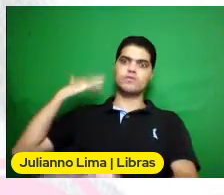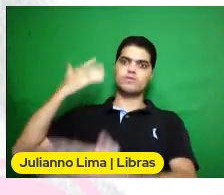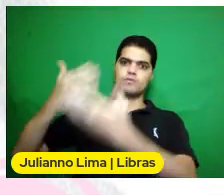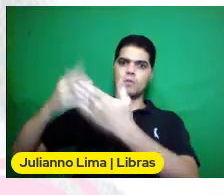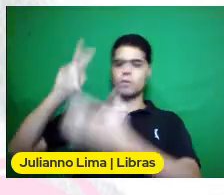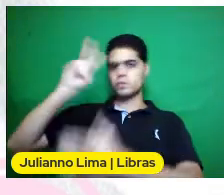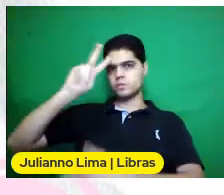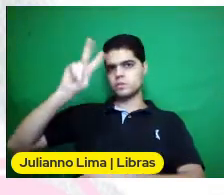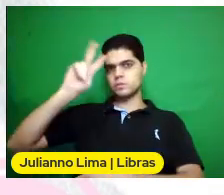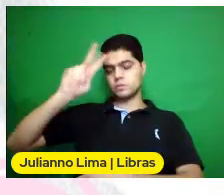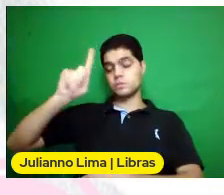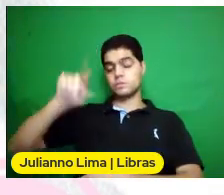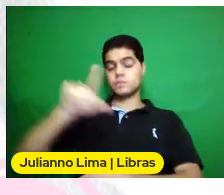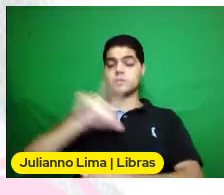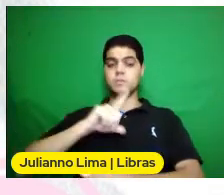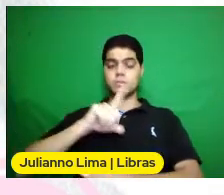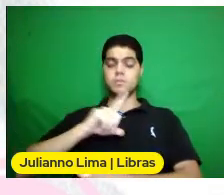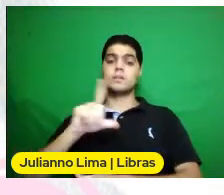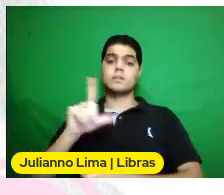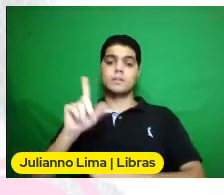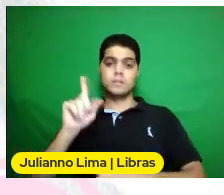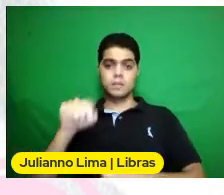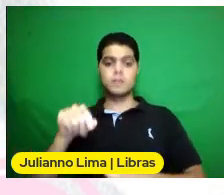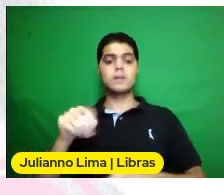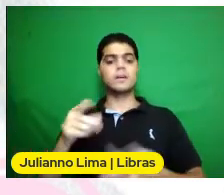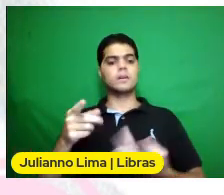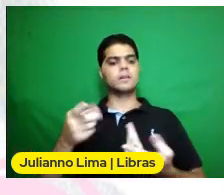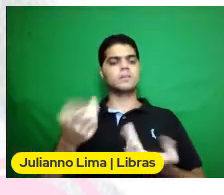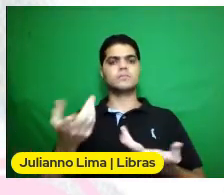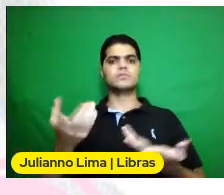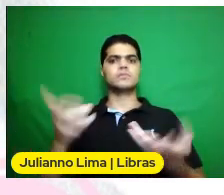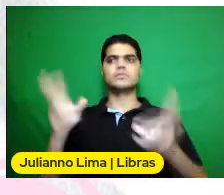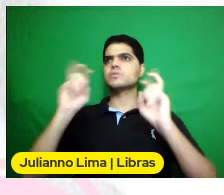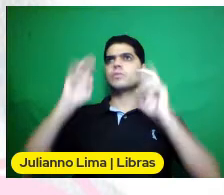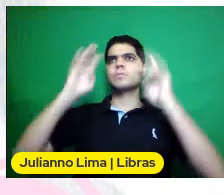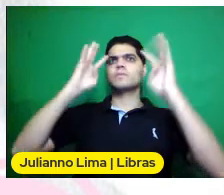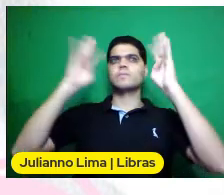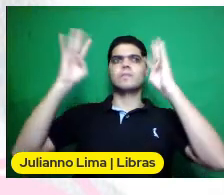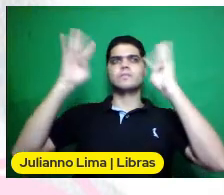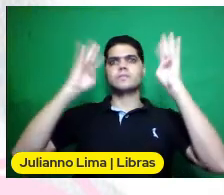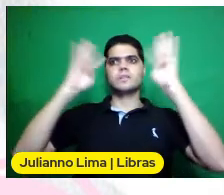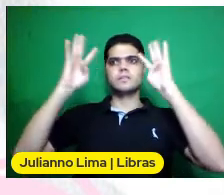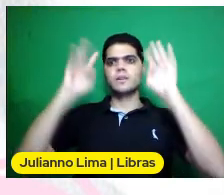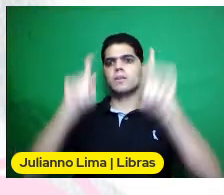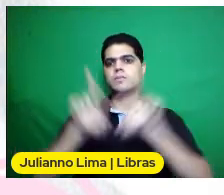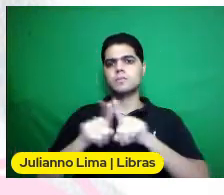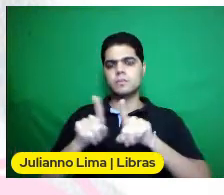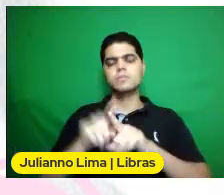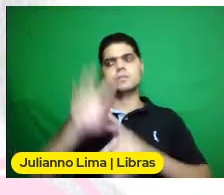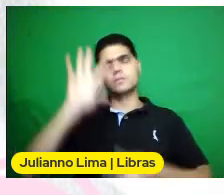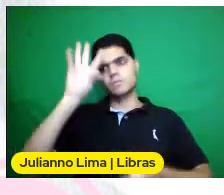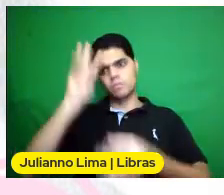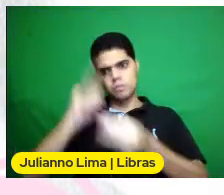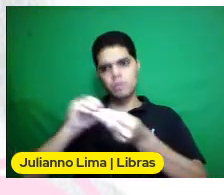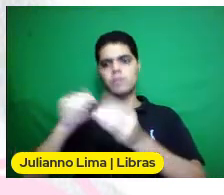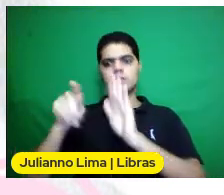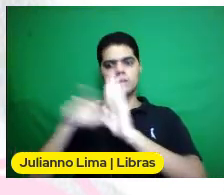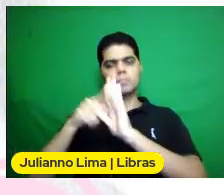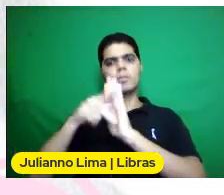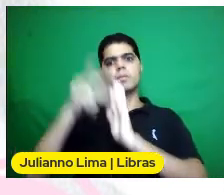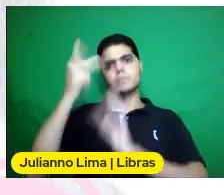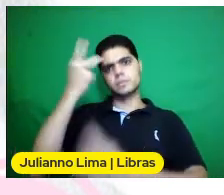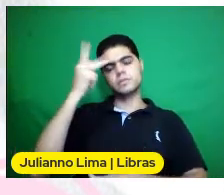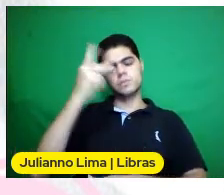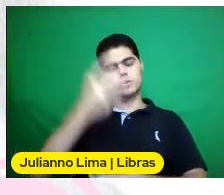é feita de ficção, também é feita de imaginação, né? A construção histórica